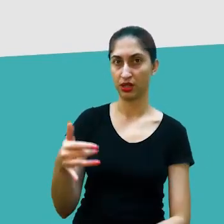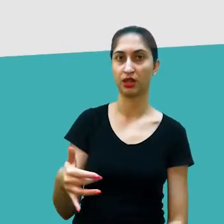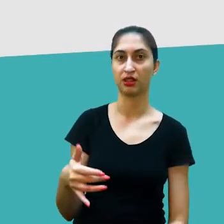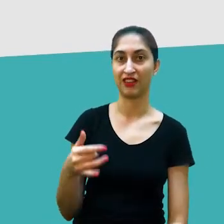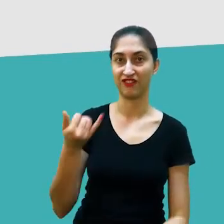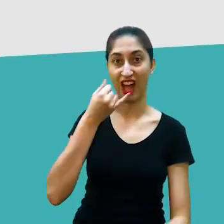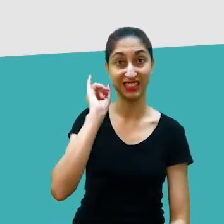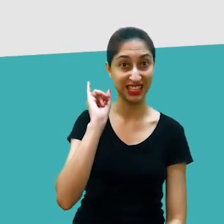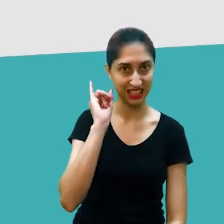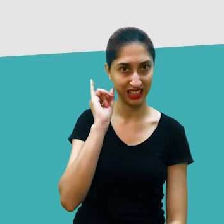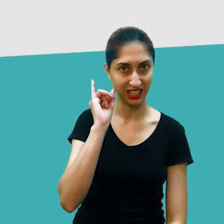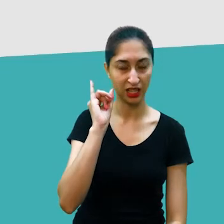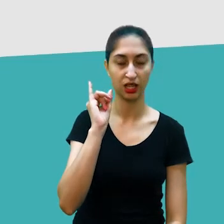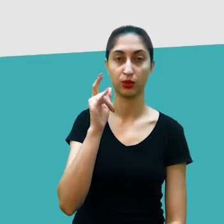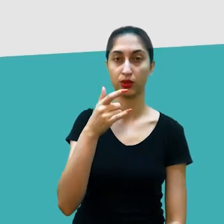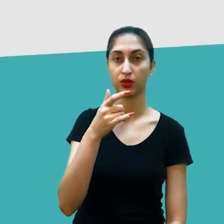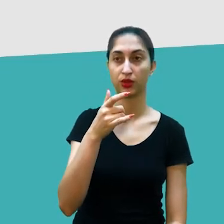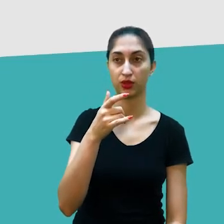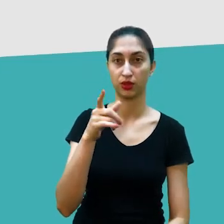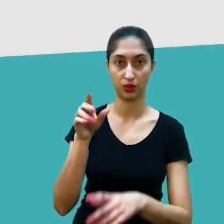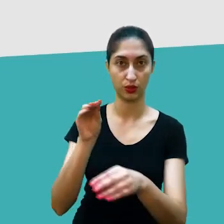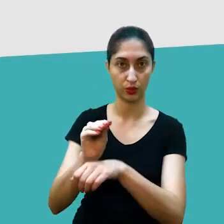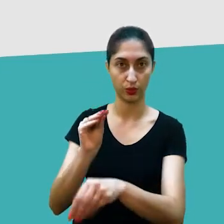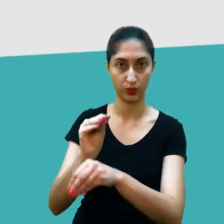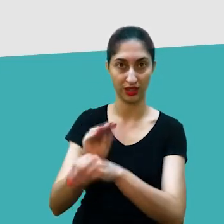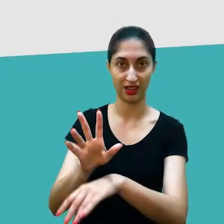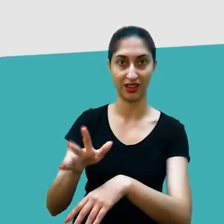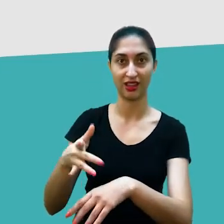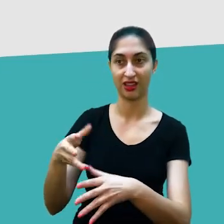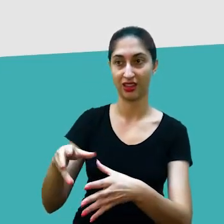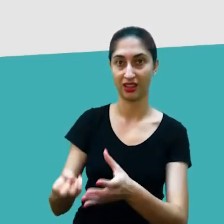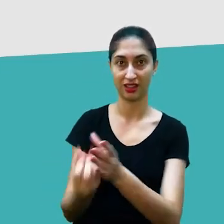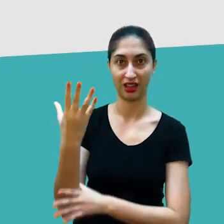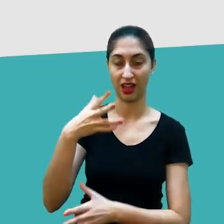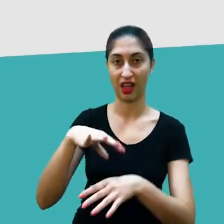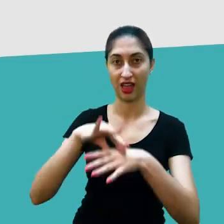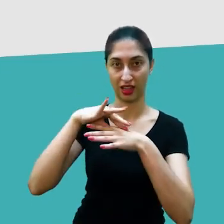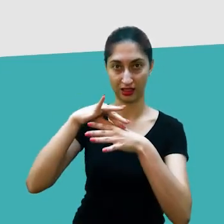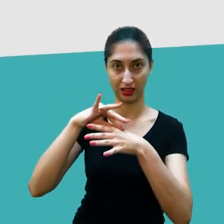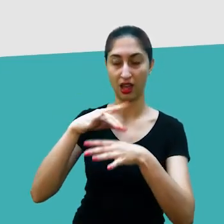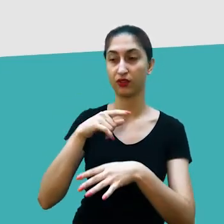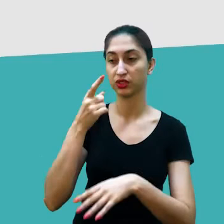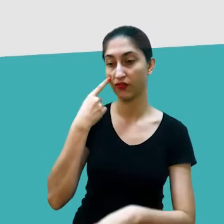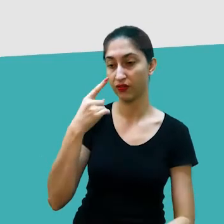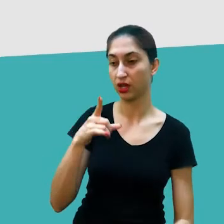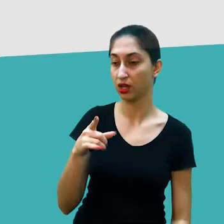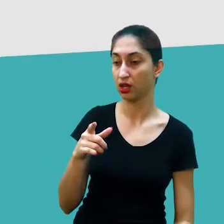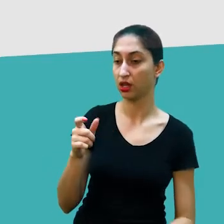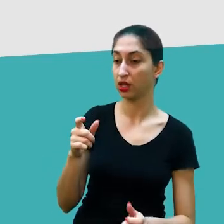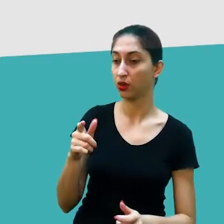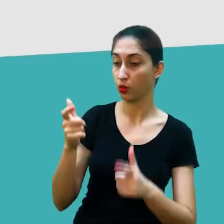criado. Para entender o quê? Que essa fazenda não está num território invadido, por exemplo, não está numa